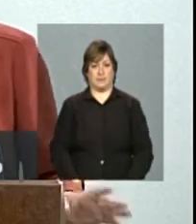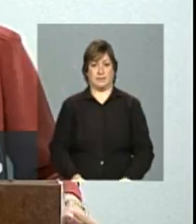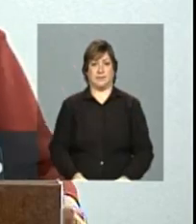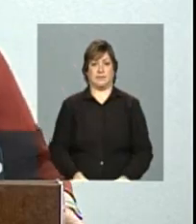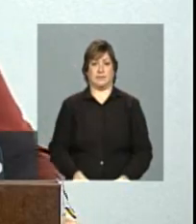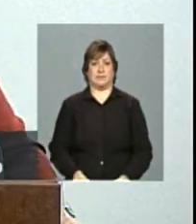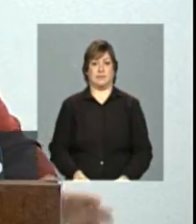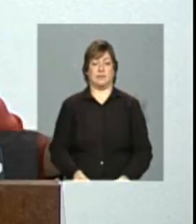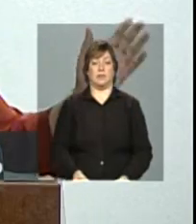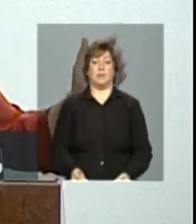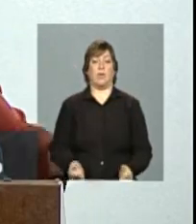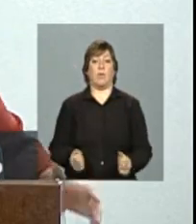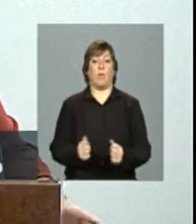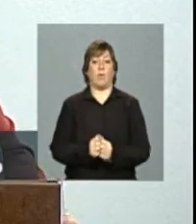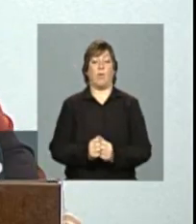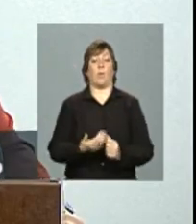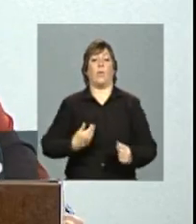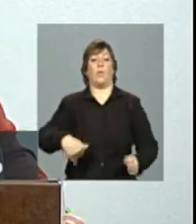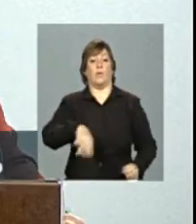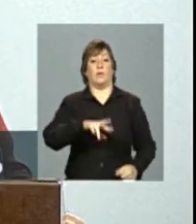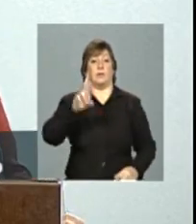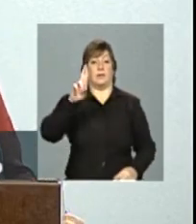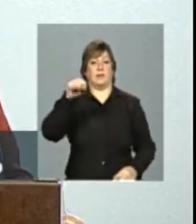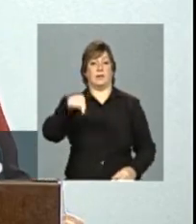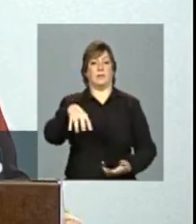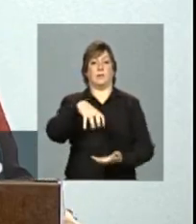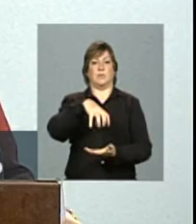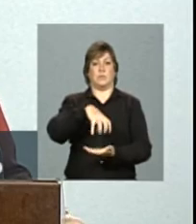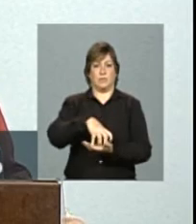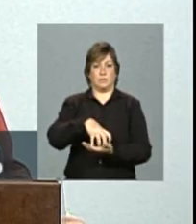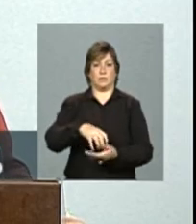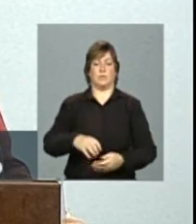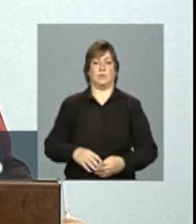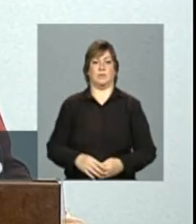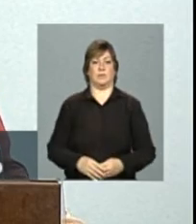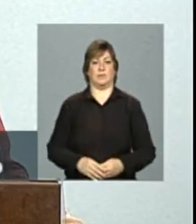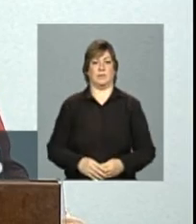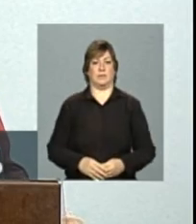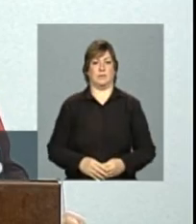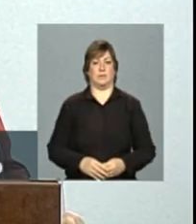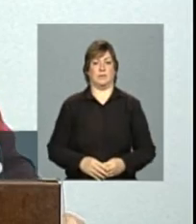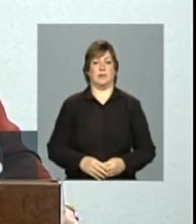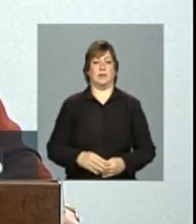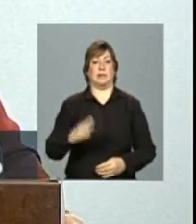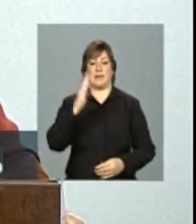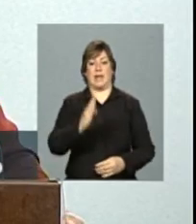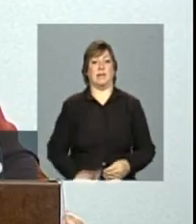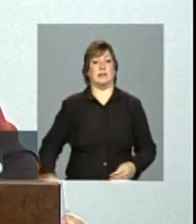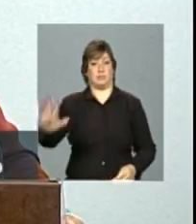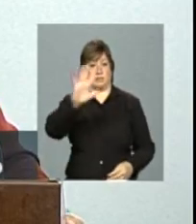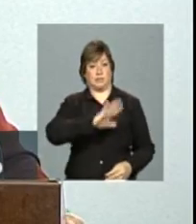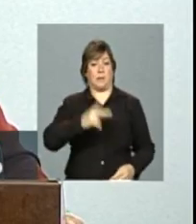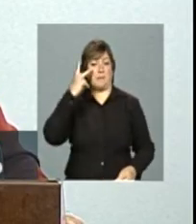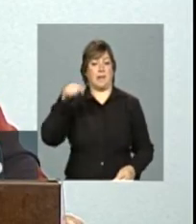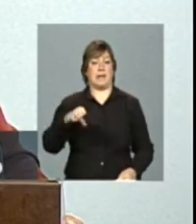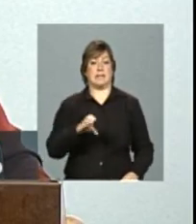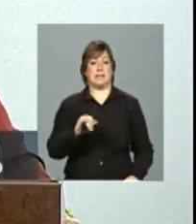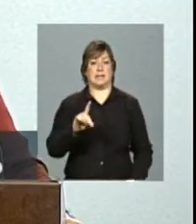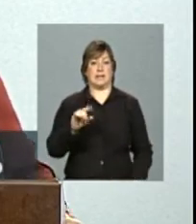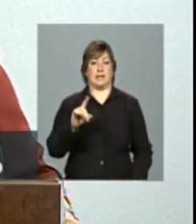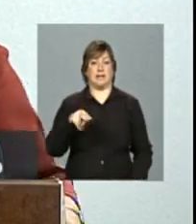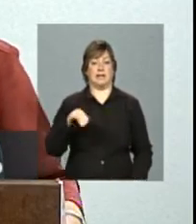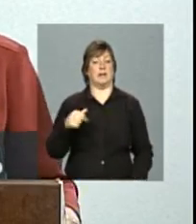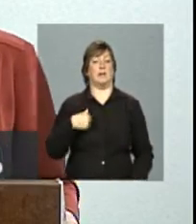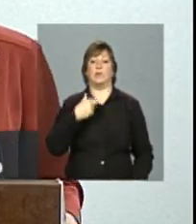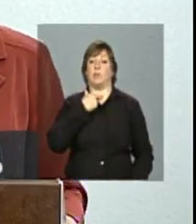com o nosso representante aqui do movimento Nacional pela cidadania não podia